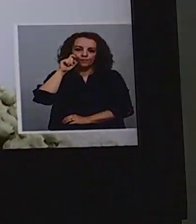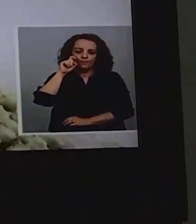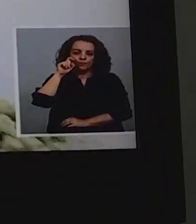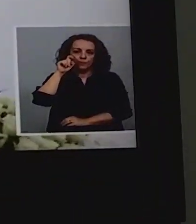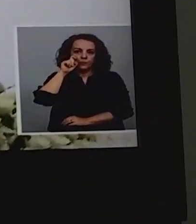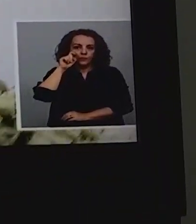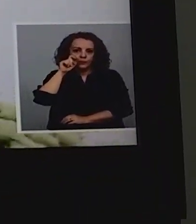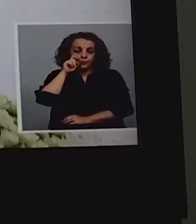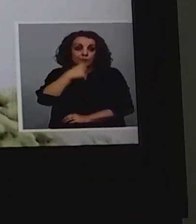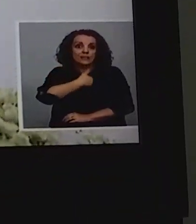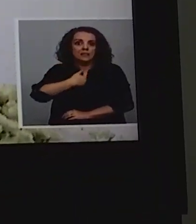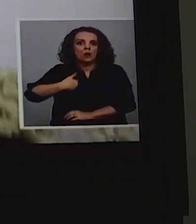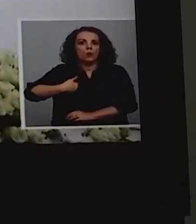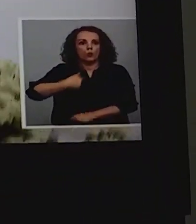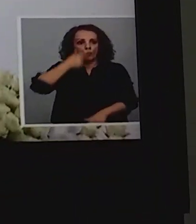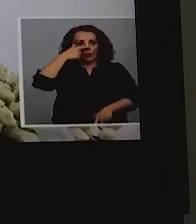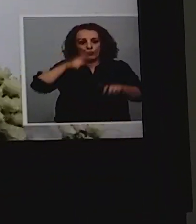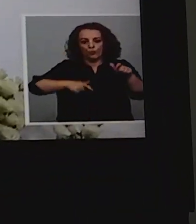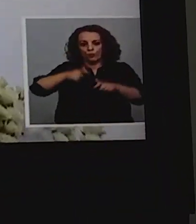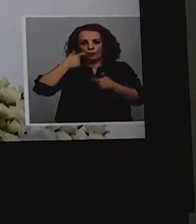da saúde pública.